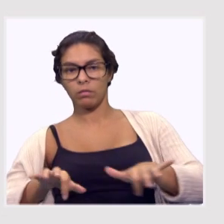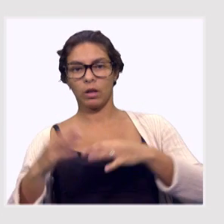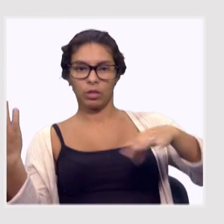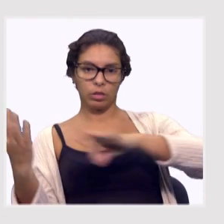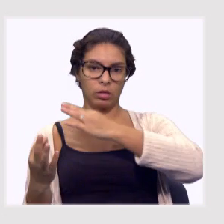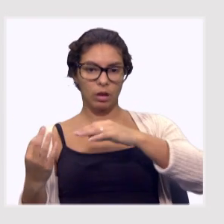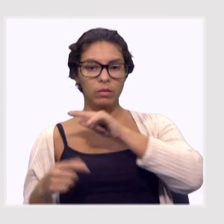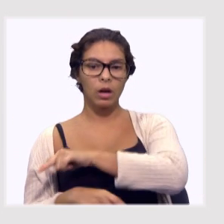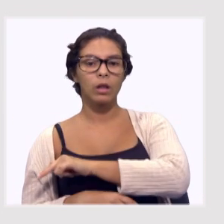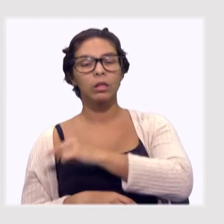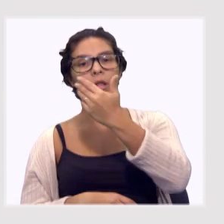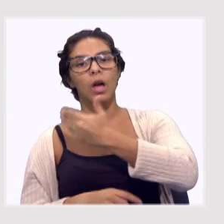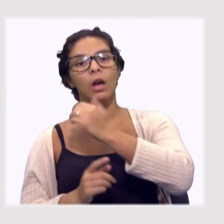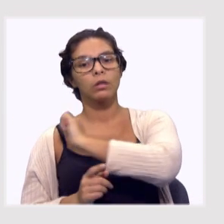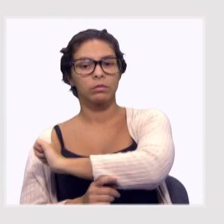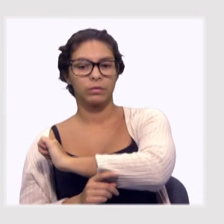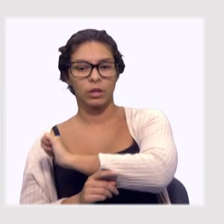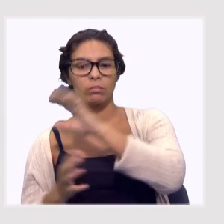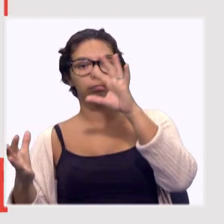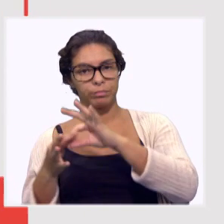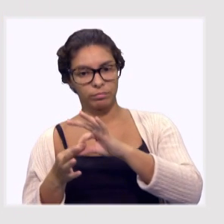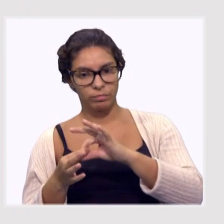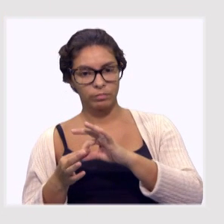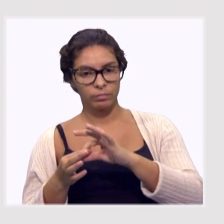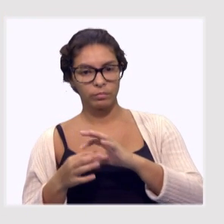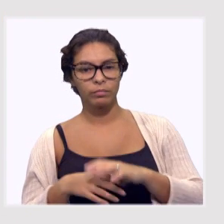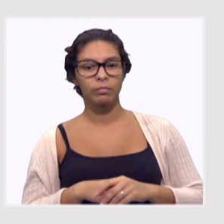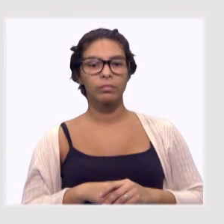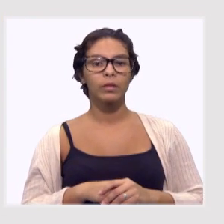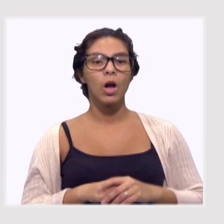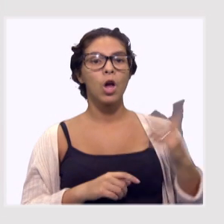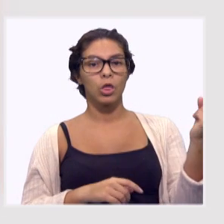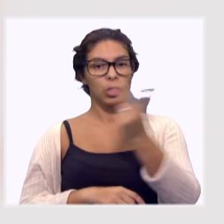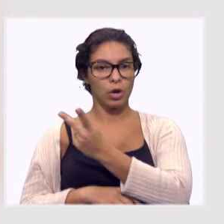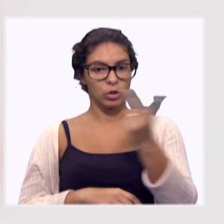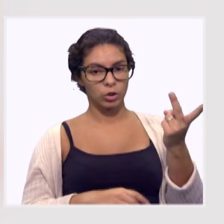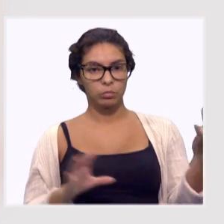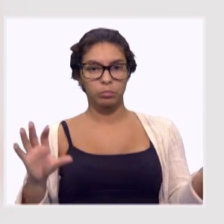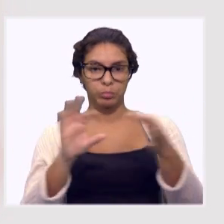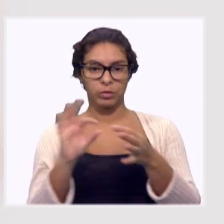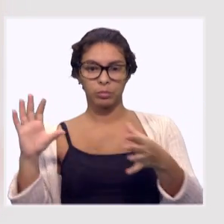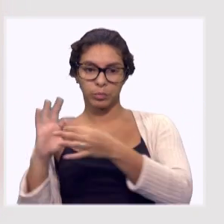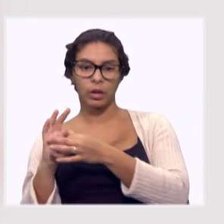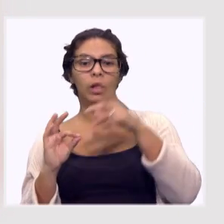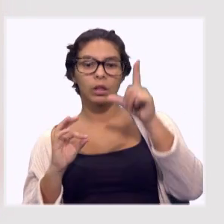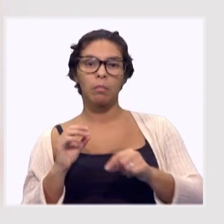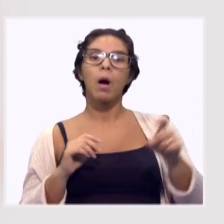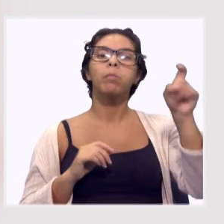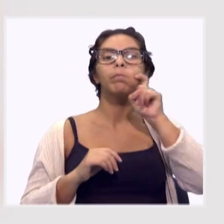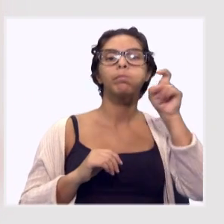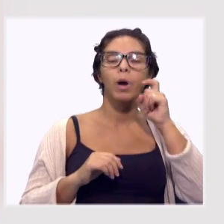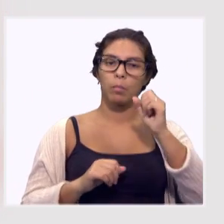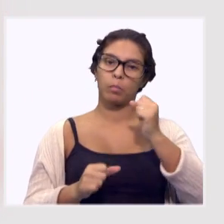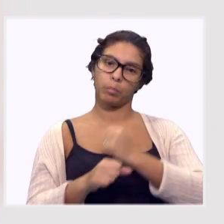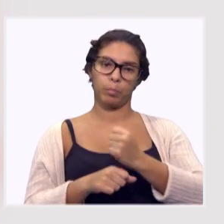a interpretação da música, ficando assim com os direitos conexos. Derivam dos direitos de autor e, no fundo, protegem